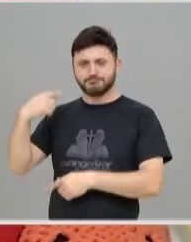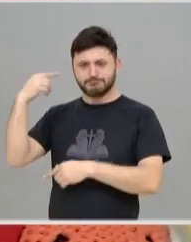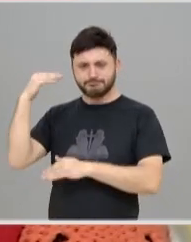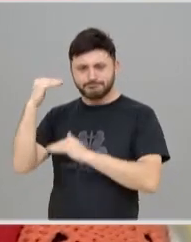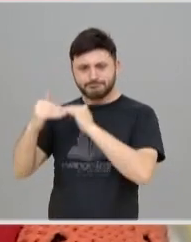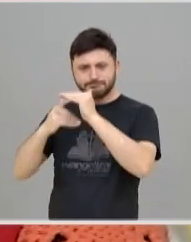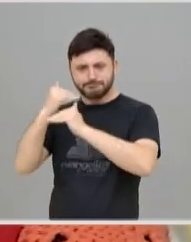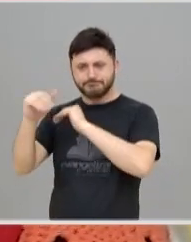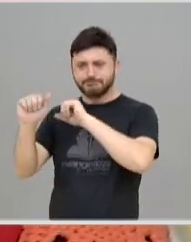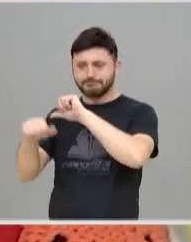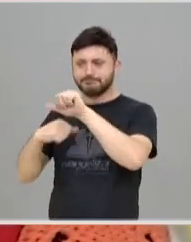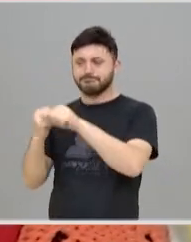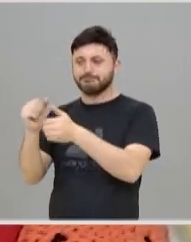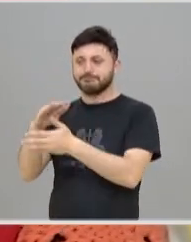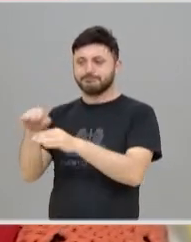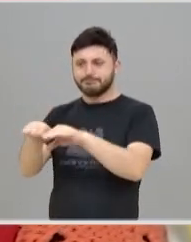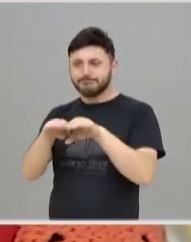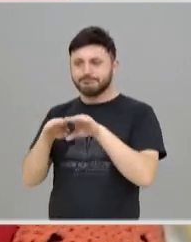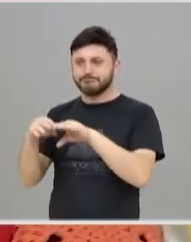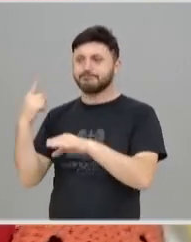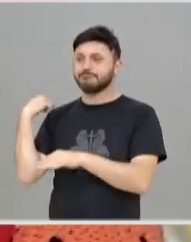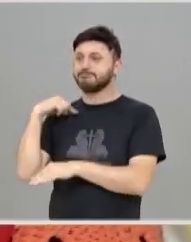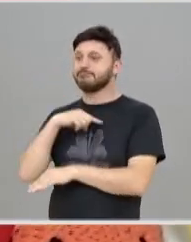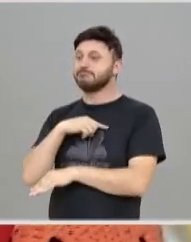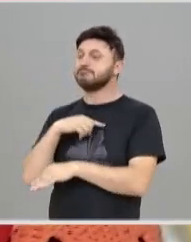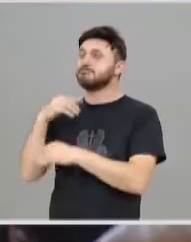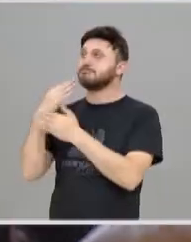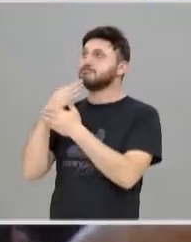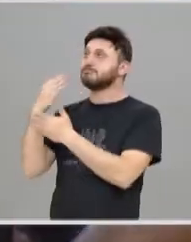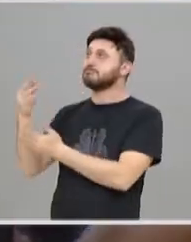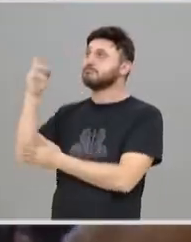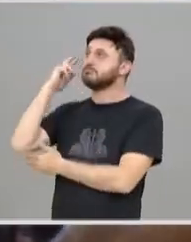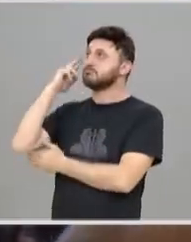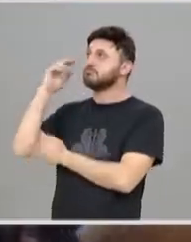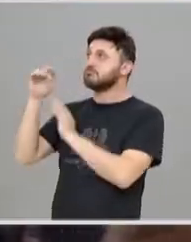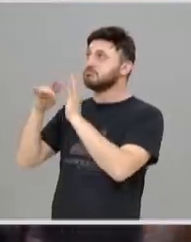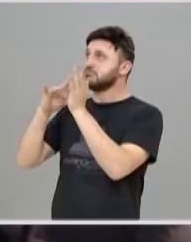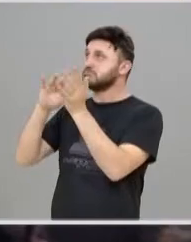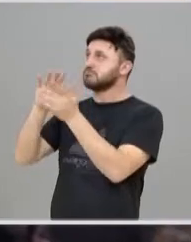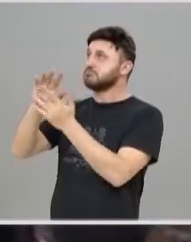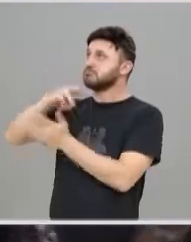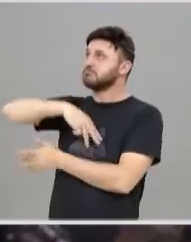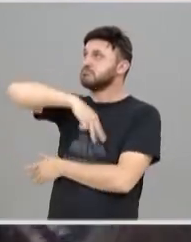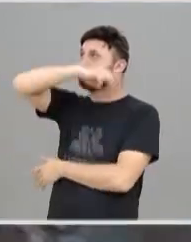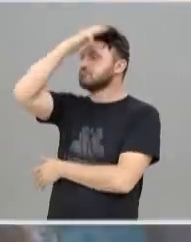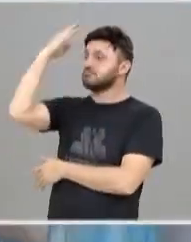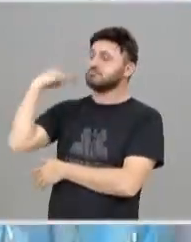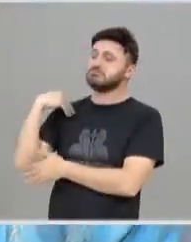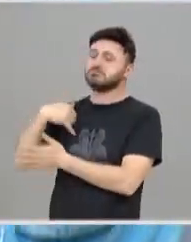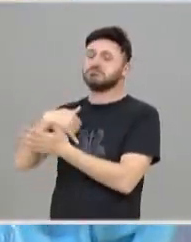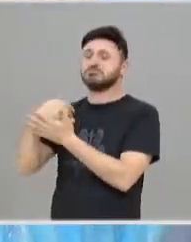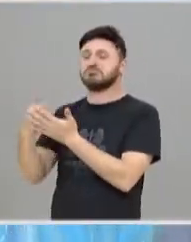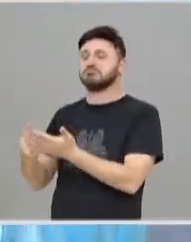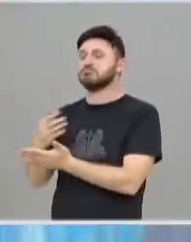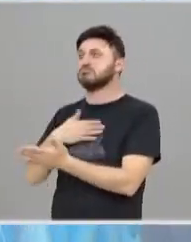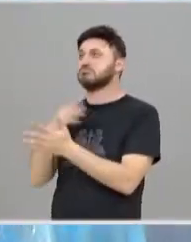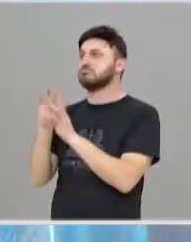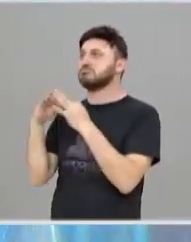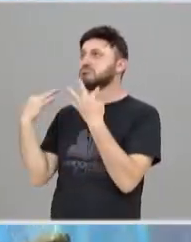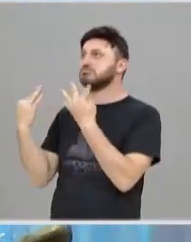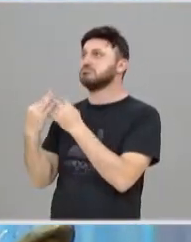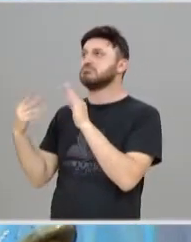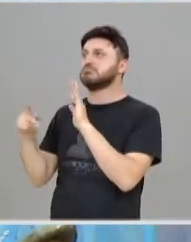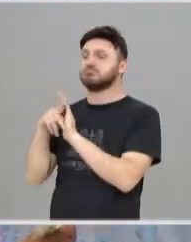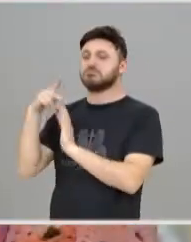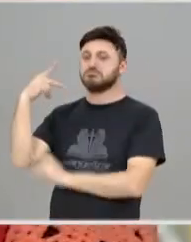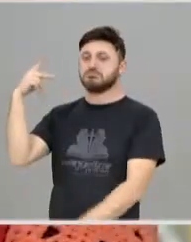e restaurem a harmonia, nós vos pedimos. Jesus, Maria e José, minha família